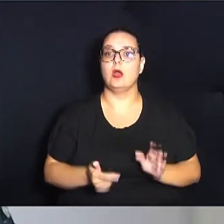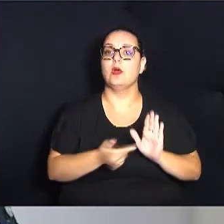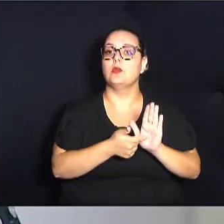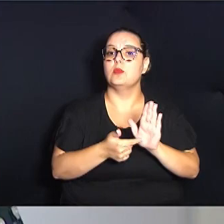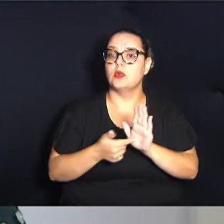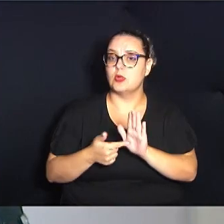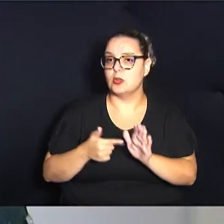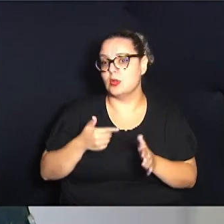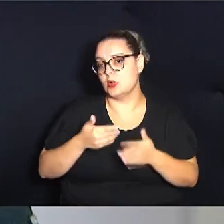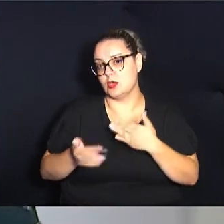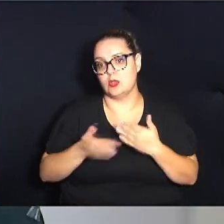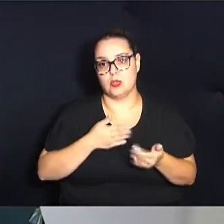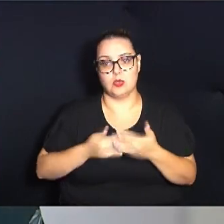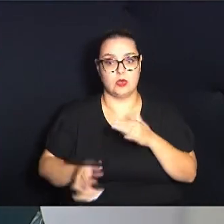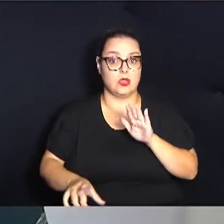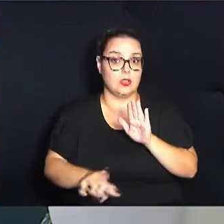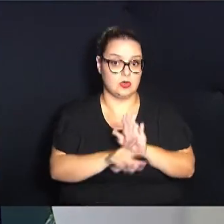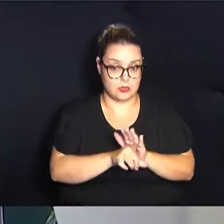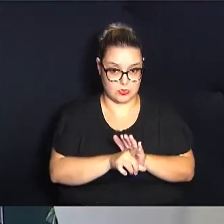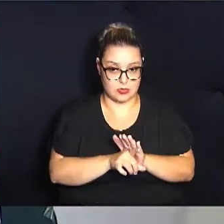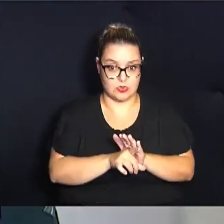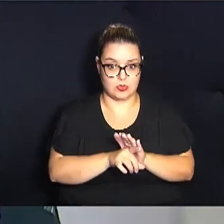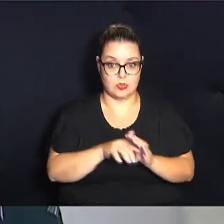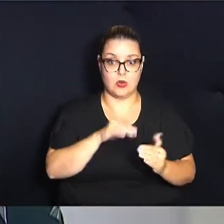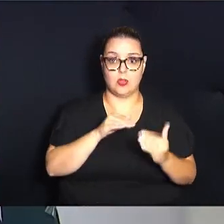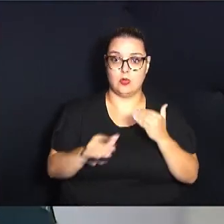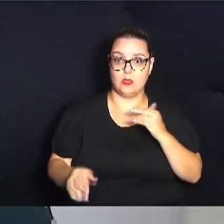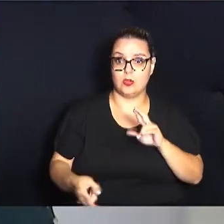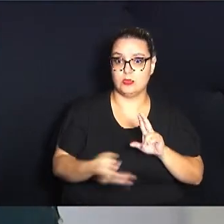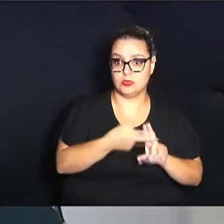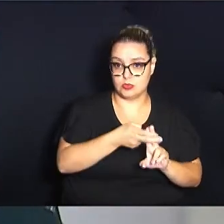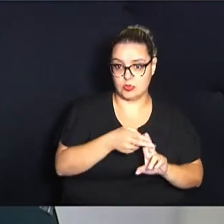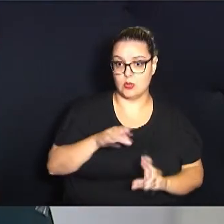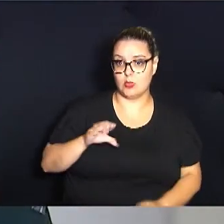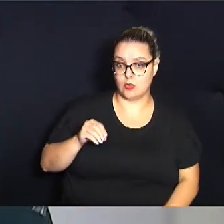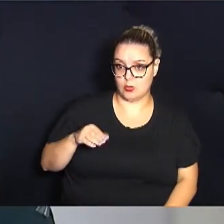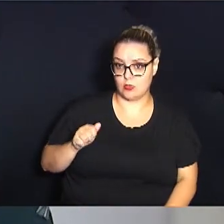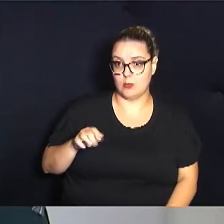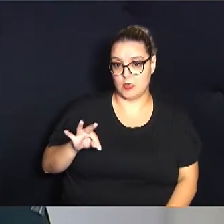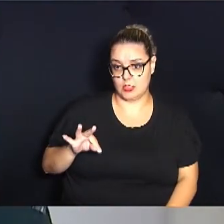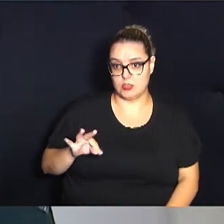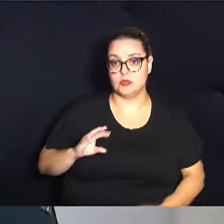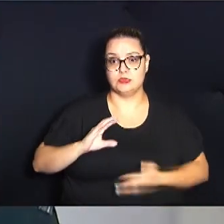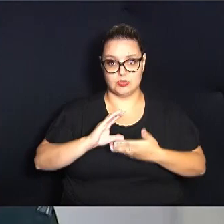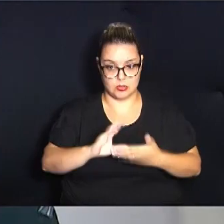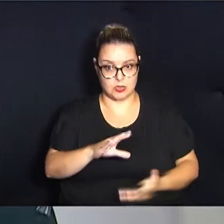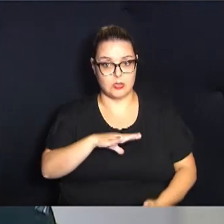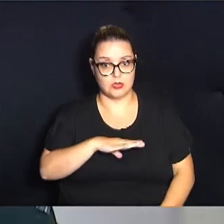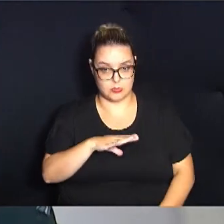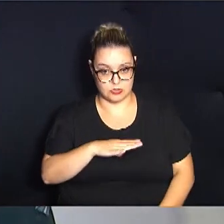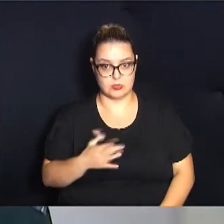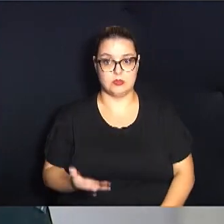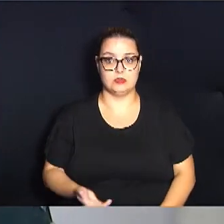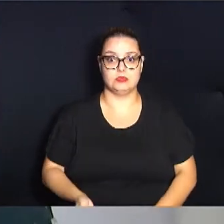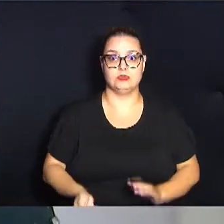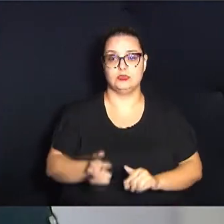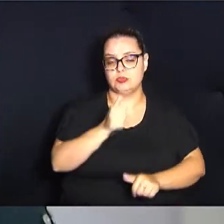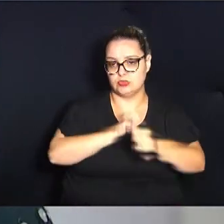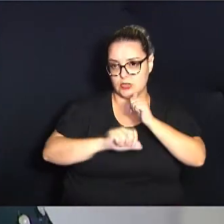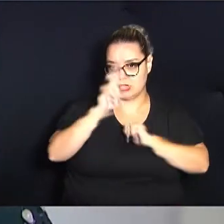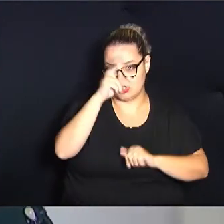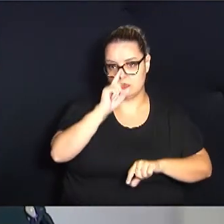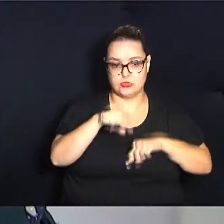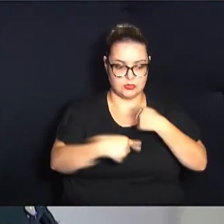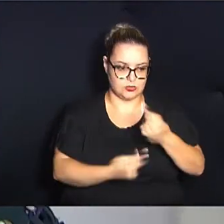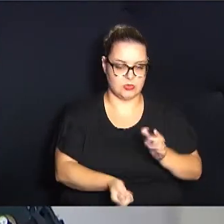qualquer lei que fira os princípios do SUS, o Comad, que é o Conselho Municipal, né, de álcool e outras drogas, que representa a